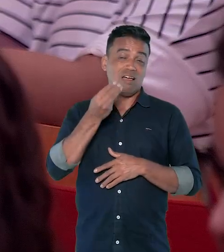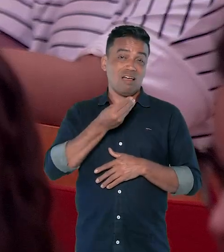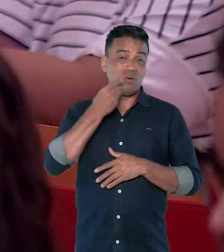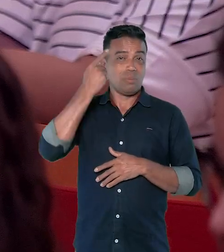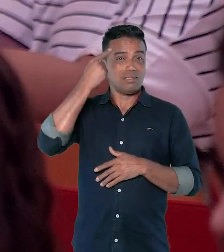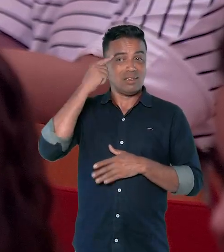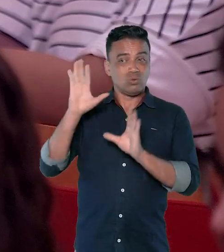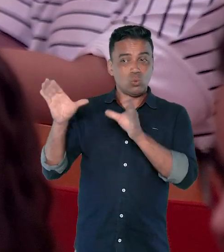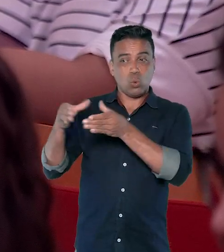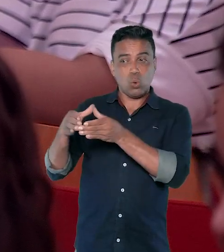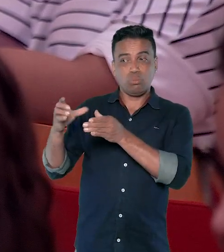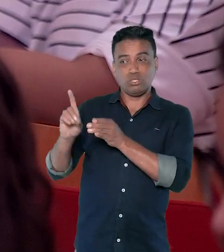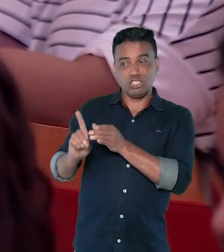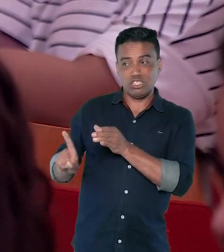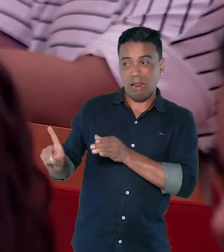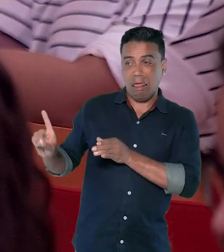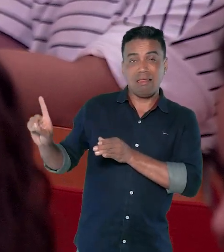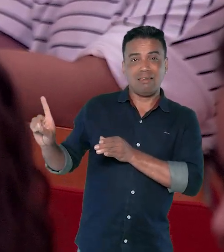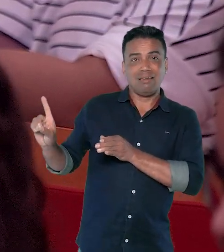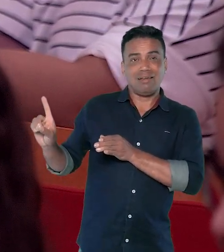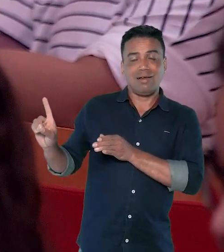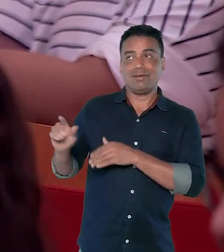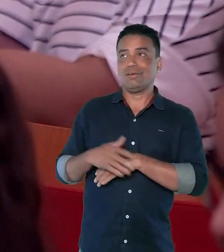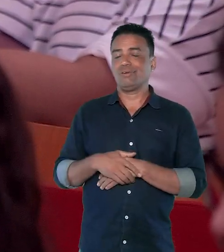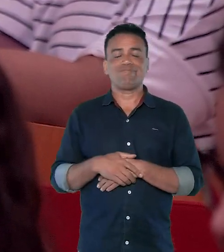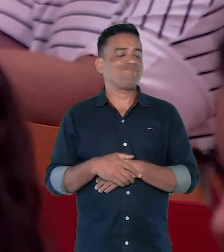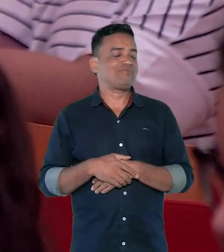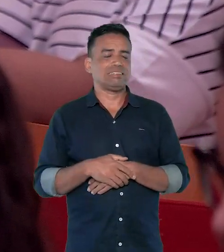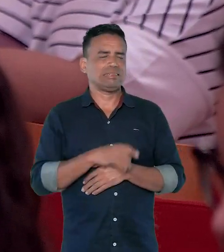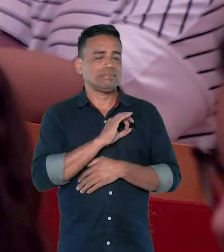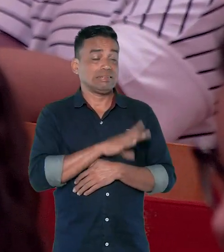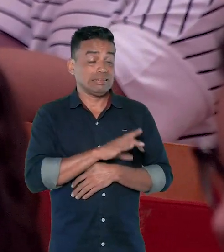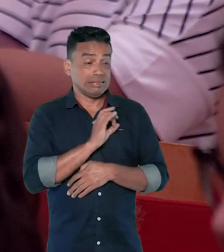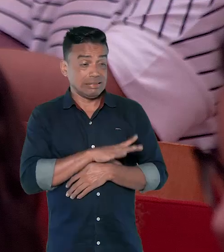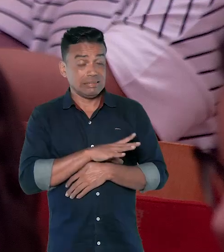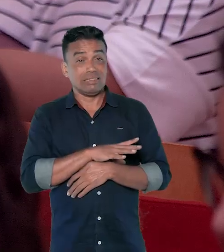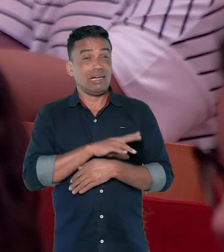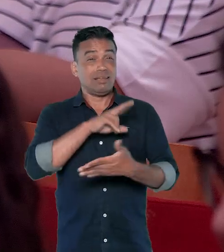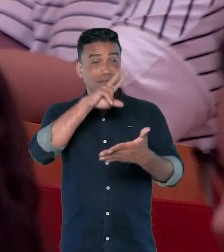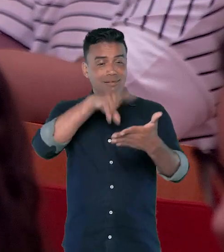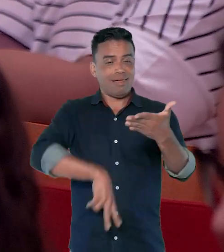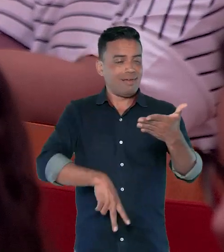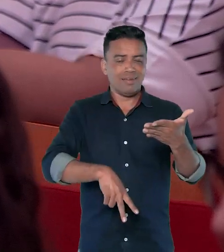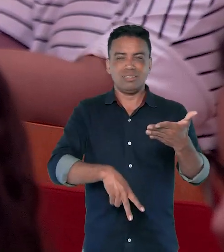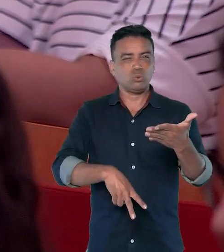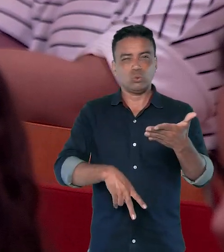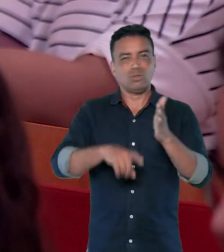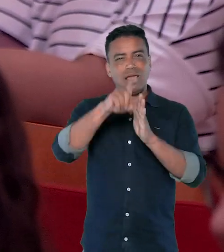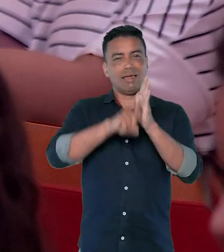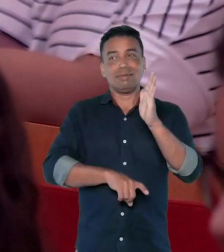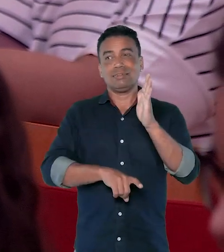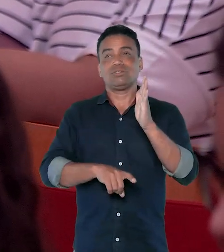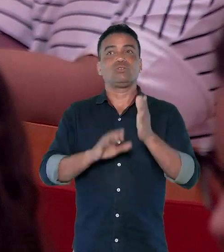extrema-direita. E aí eu me acovardei lendo um trecho, fiquei 2